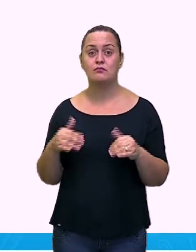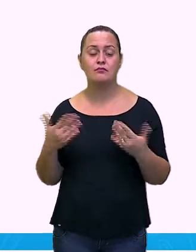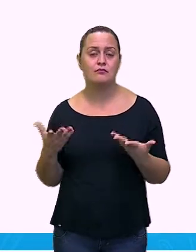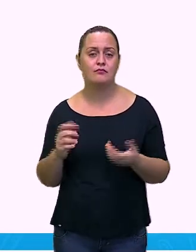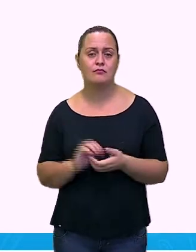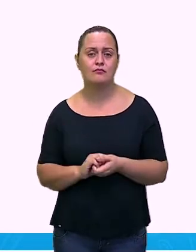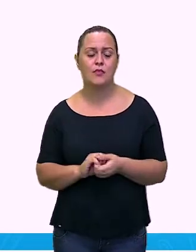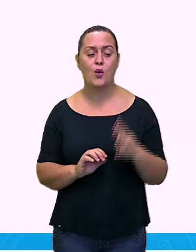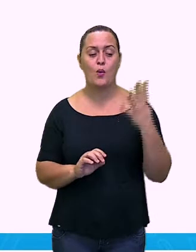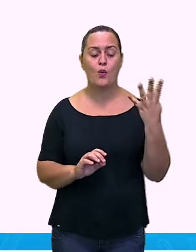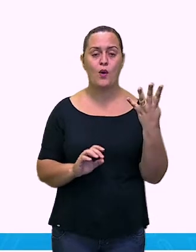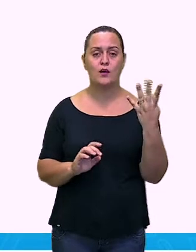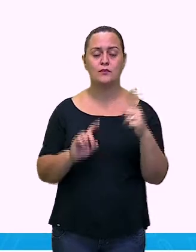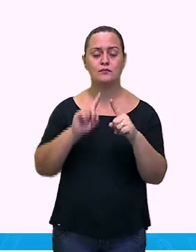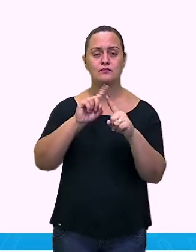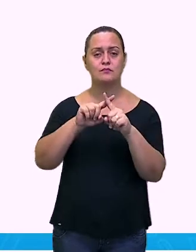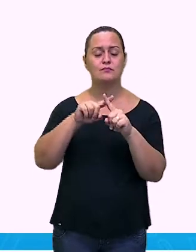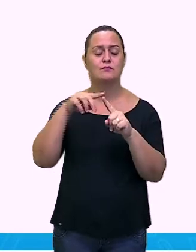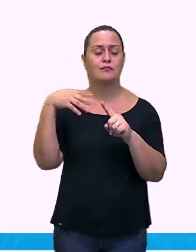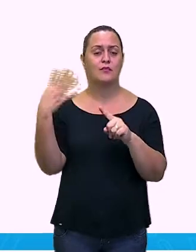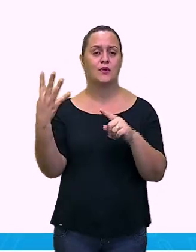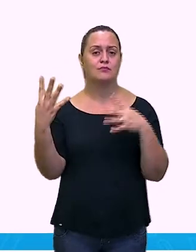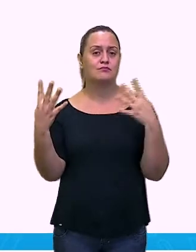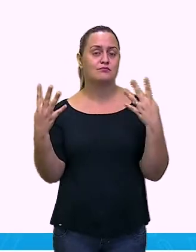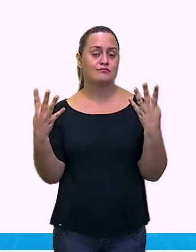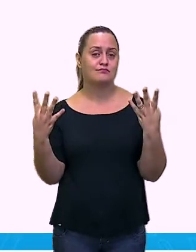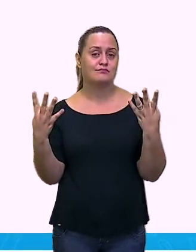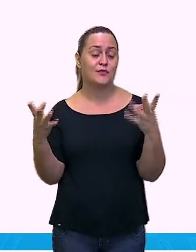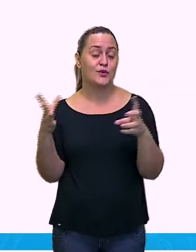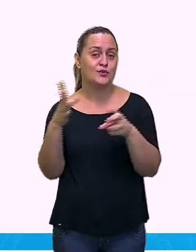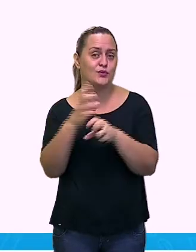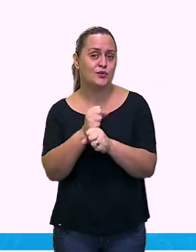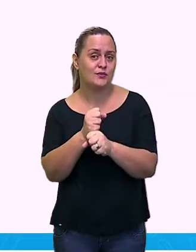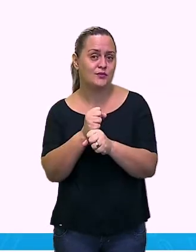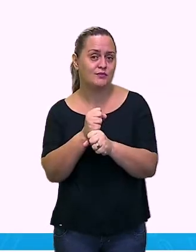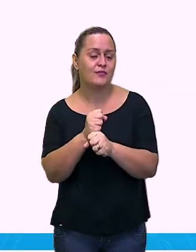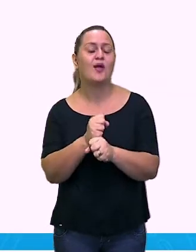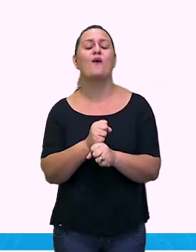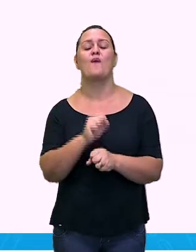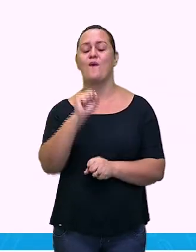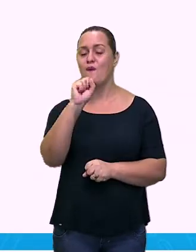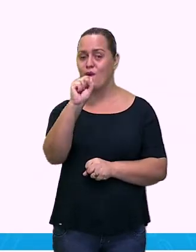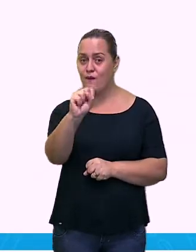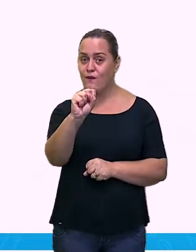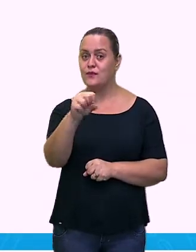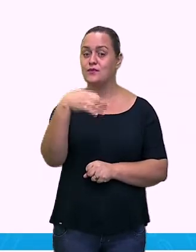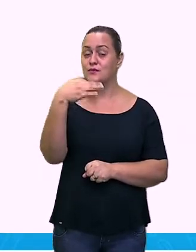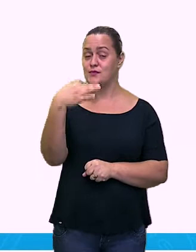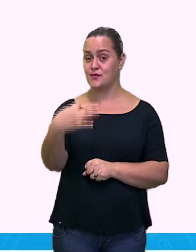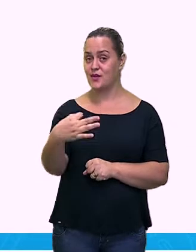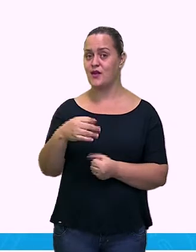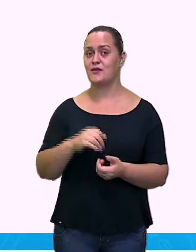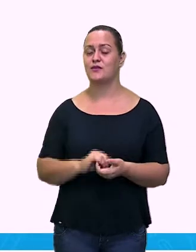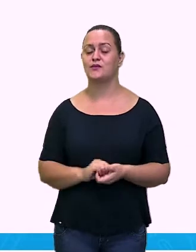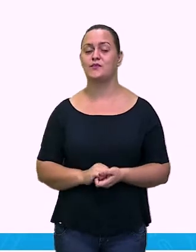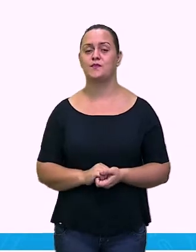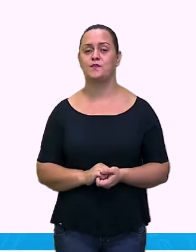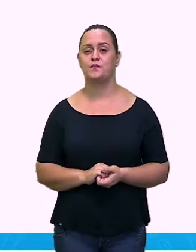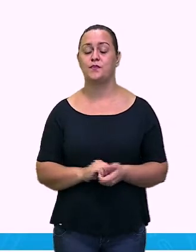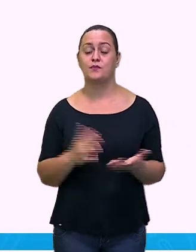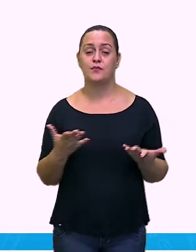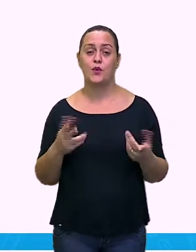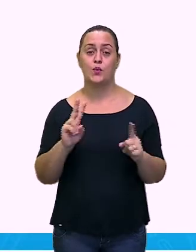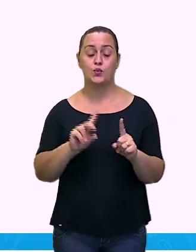Quanto que é quatro mais quatro a essa é fácil né quatro mais quatro são oito então o